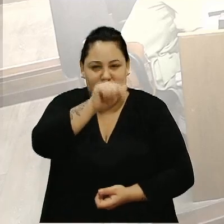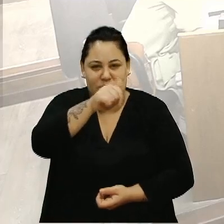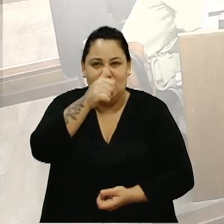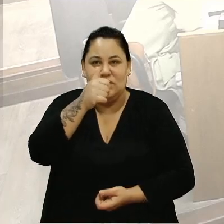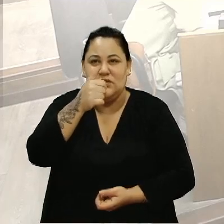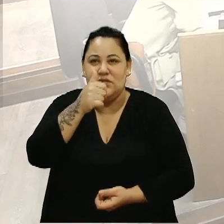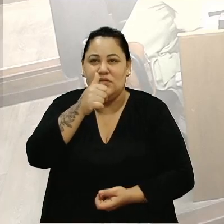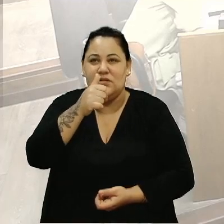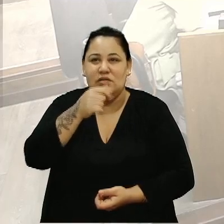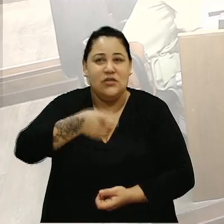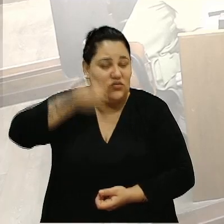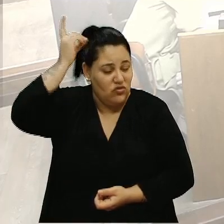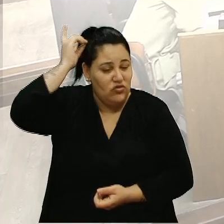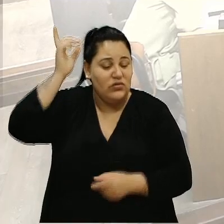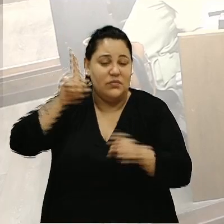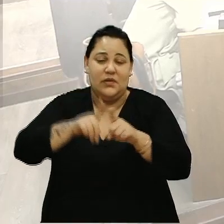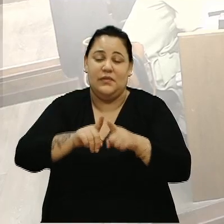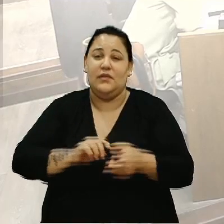Não, tem o Lucas Gil também.